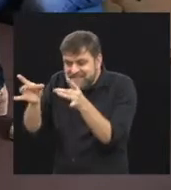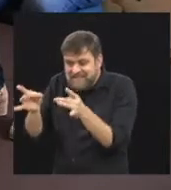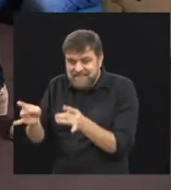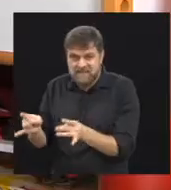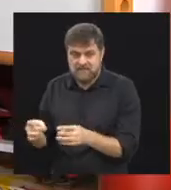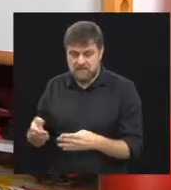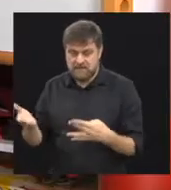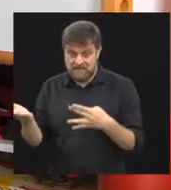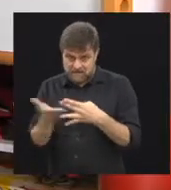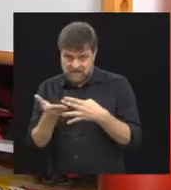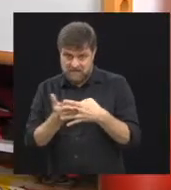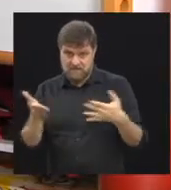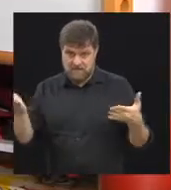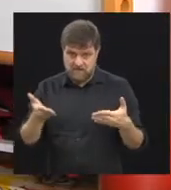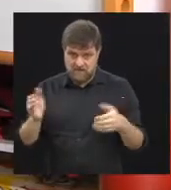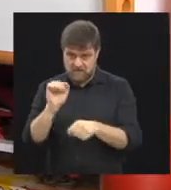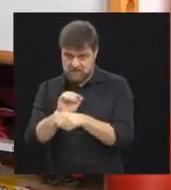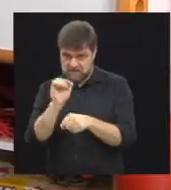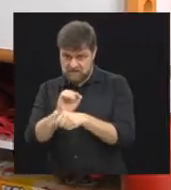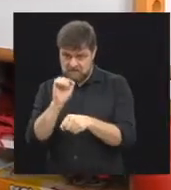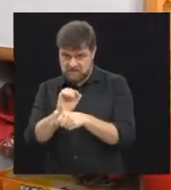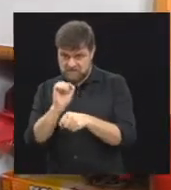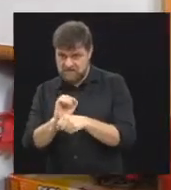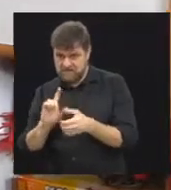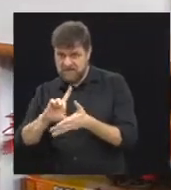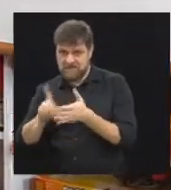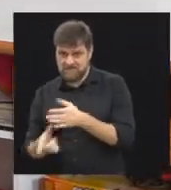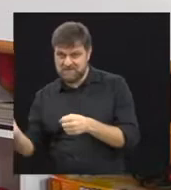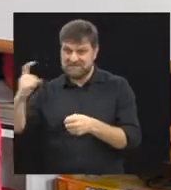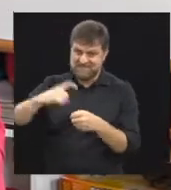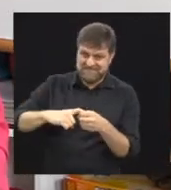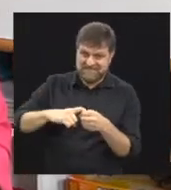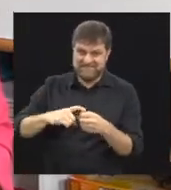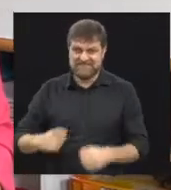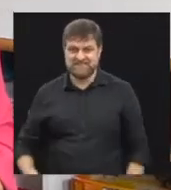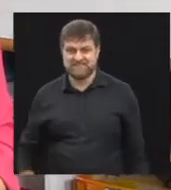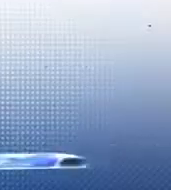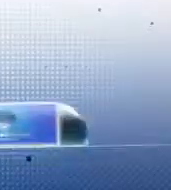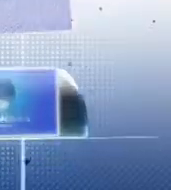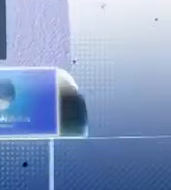tempo do nosso primeiro bloco está acabando, a gente vai para um rápido intervalo e já a gente volta.